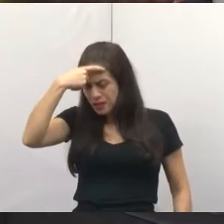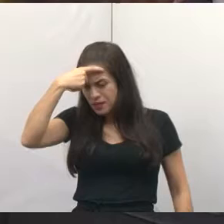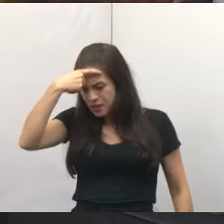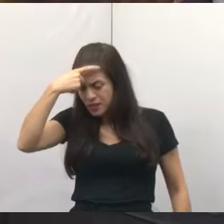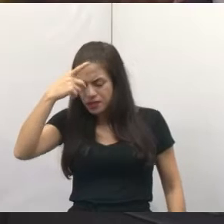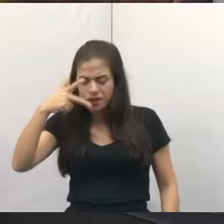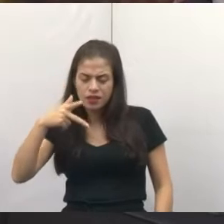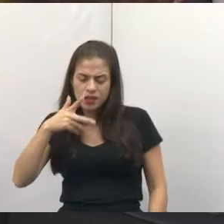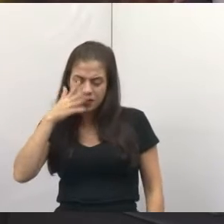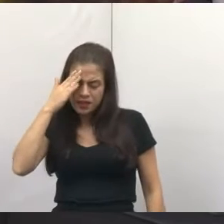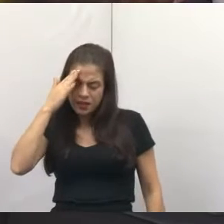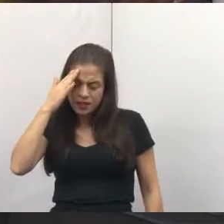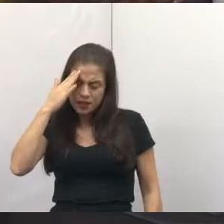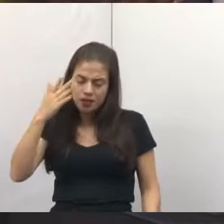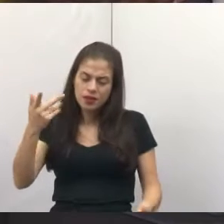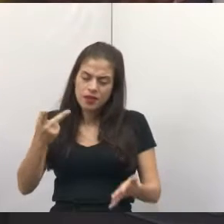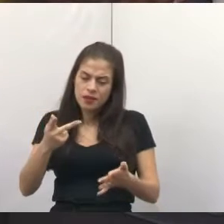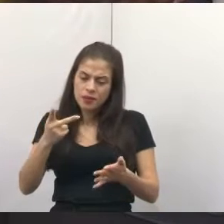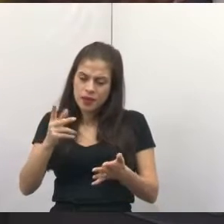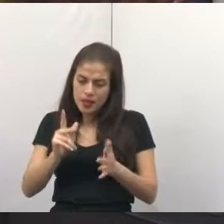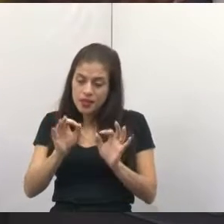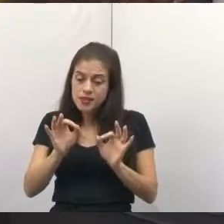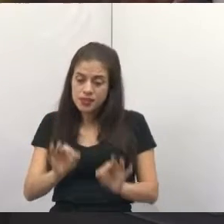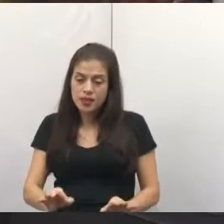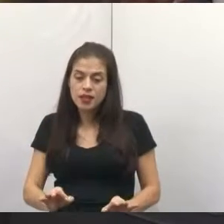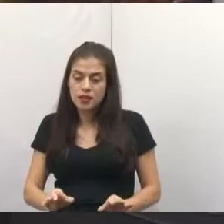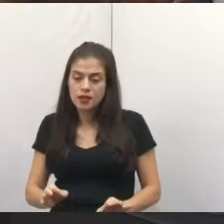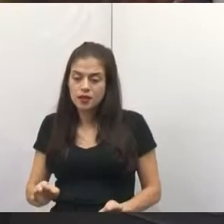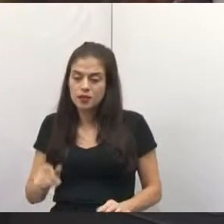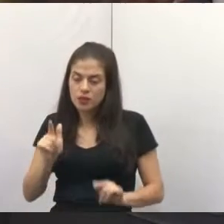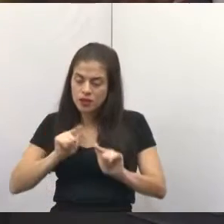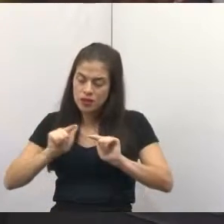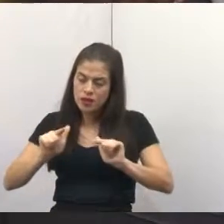gosto de trabalhar. Tá bom? É isso.